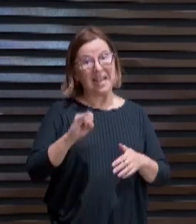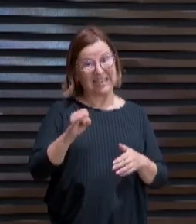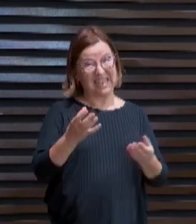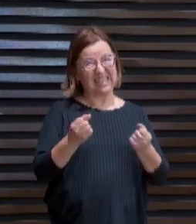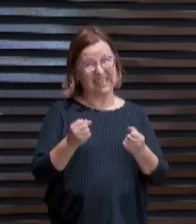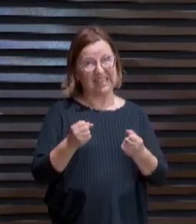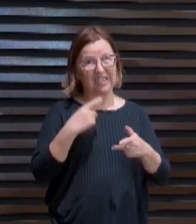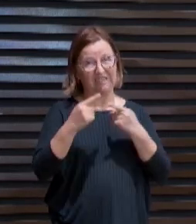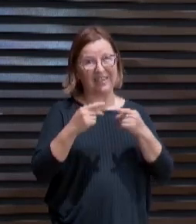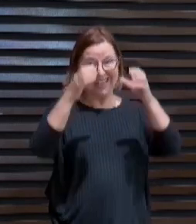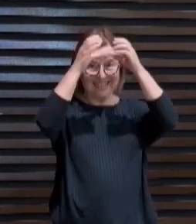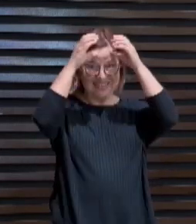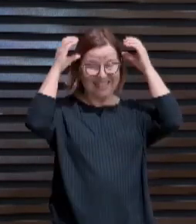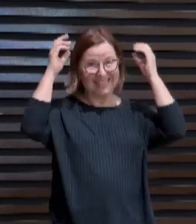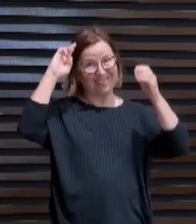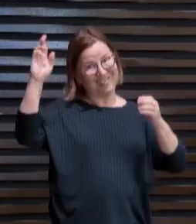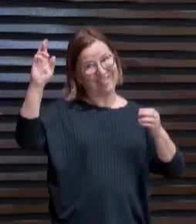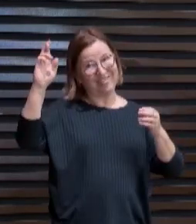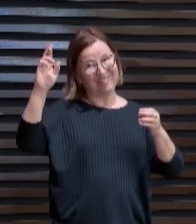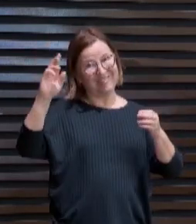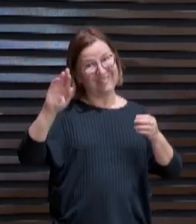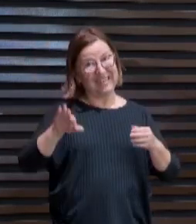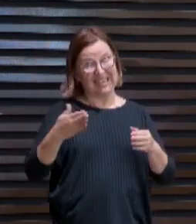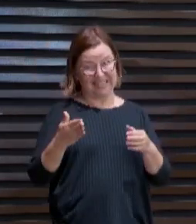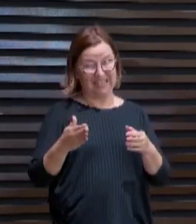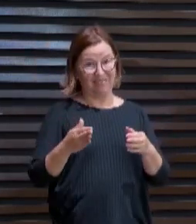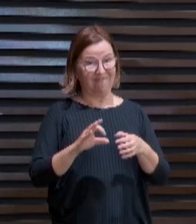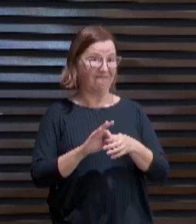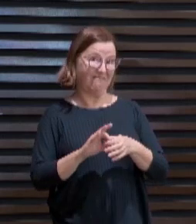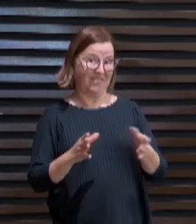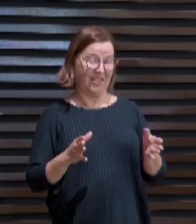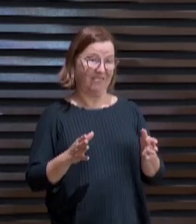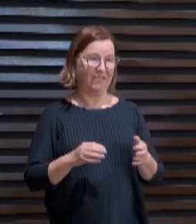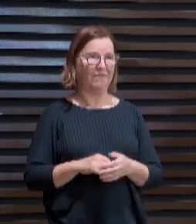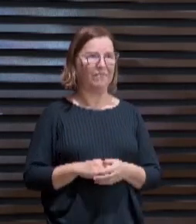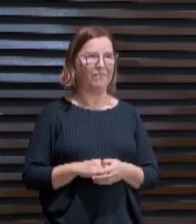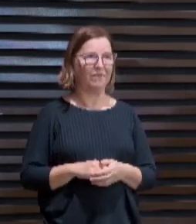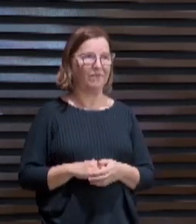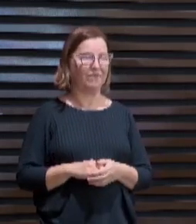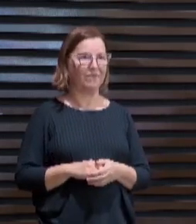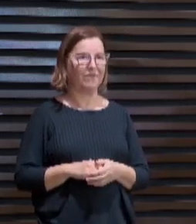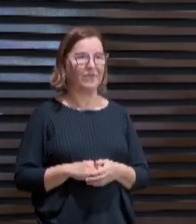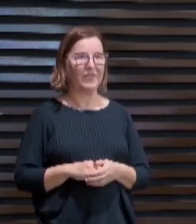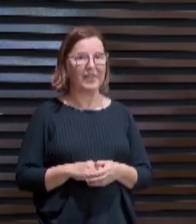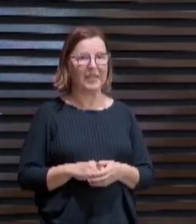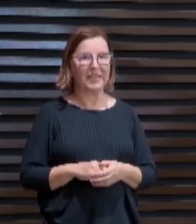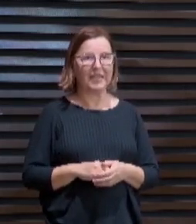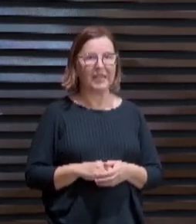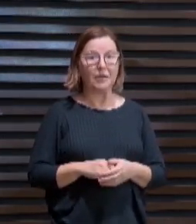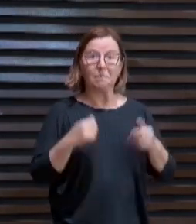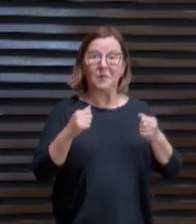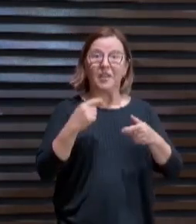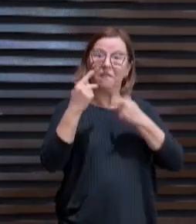ele preservaria o seu patrimônio. Kyrios. César é Kyrios.